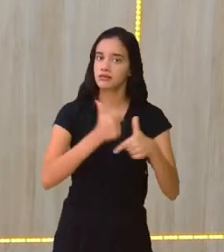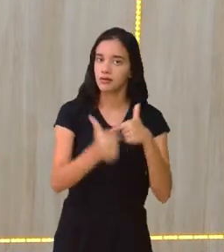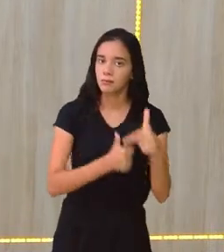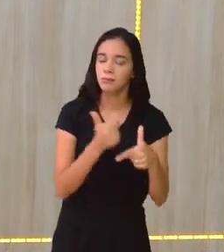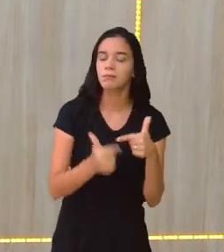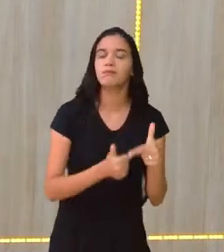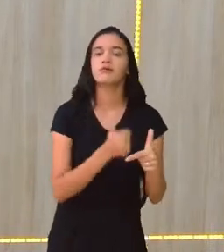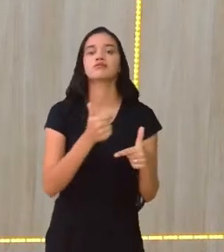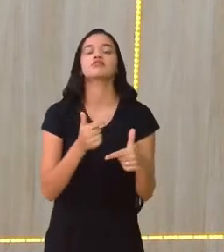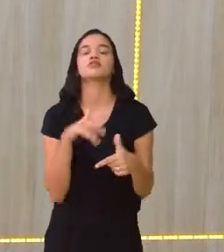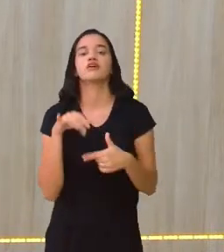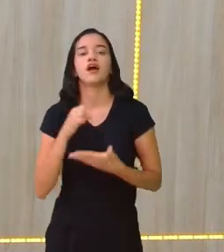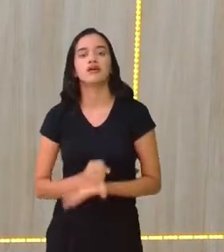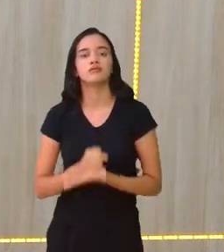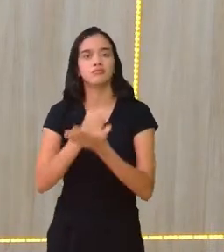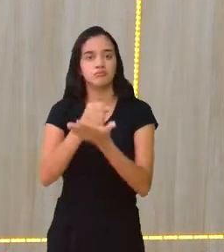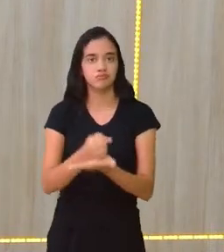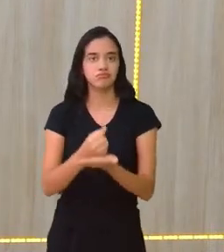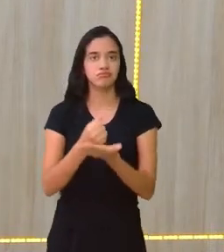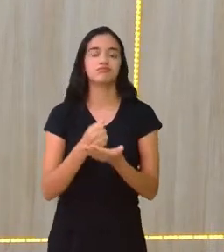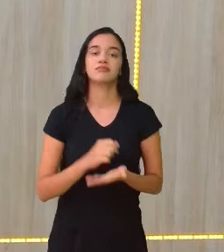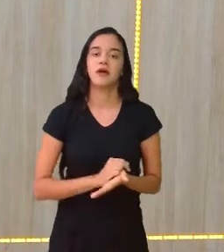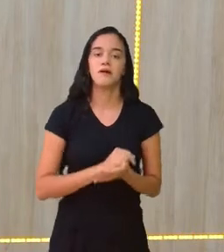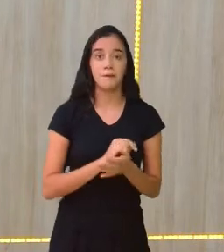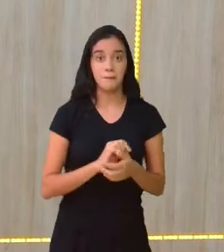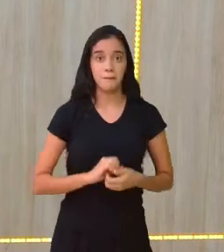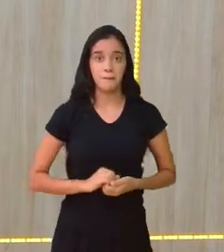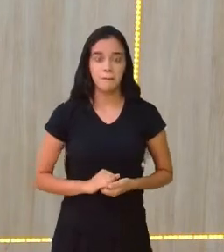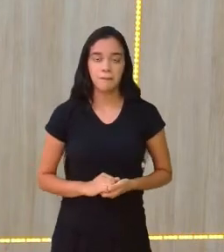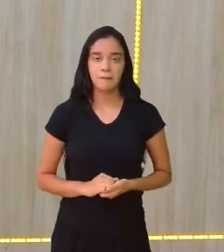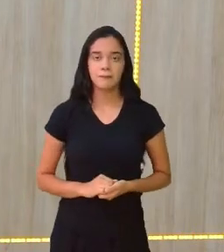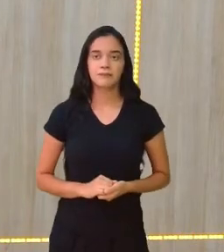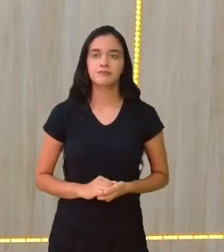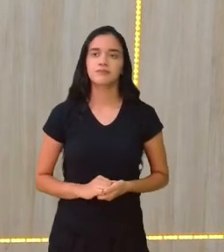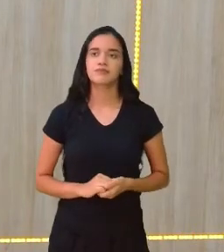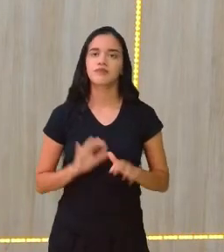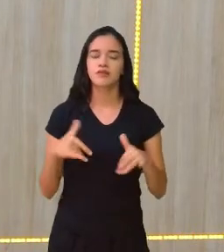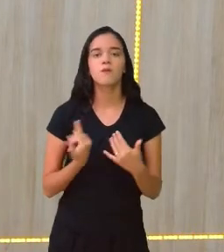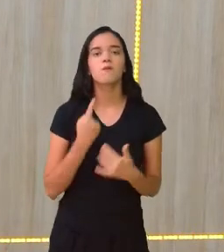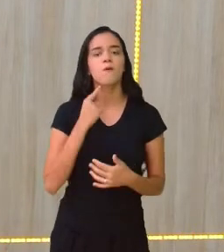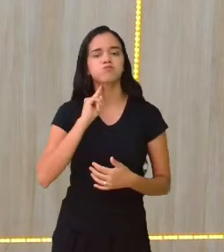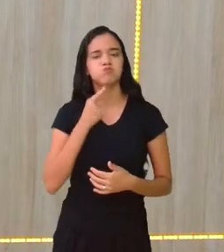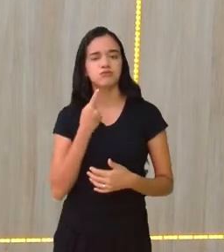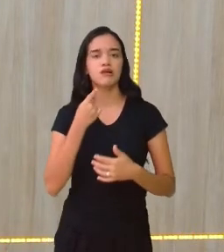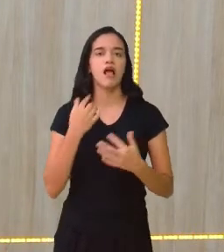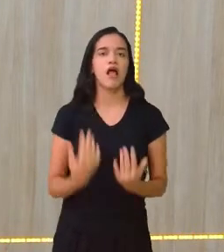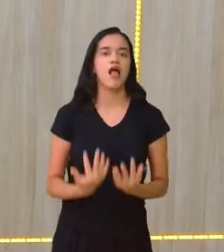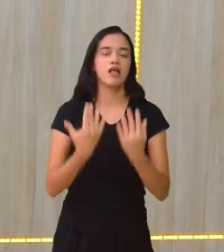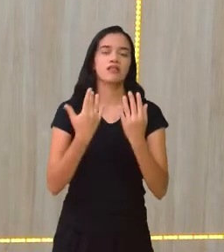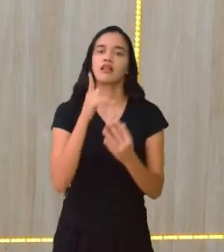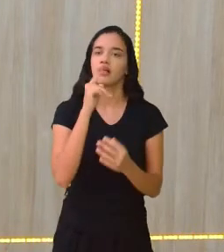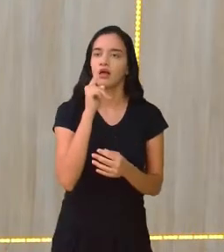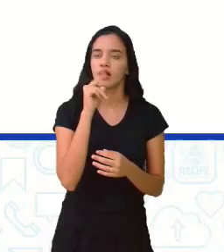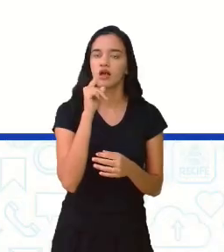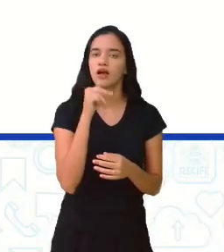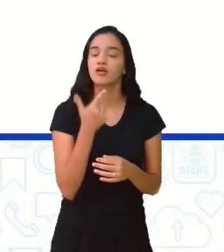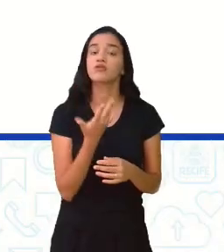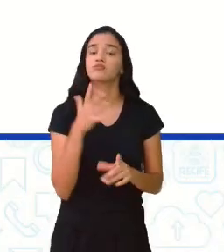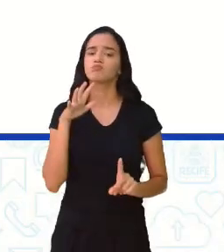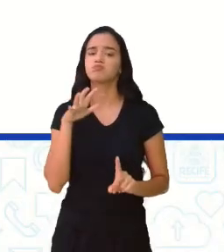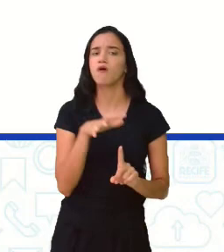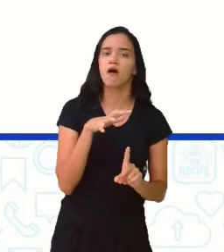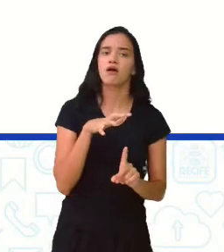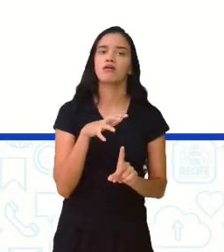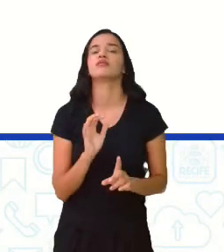renda, né, e tudo mais, tá certo? Então, a poluição da água, quais são os impactos, né?